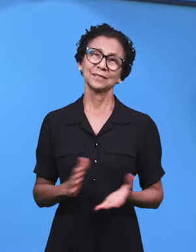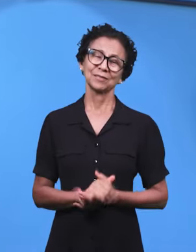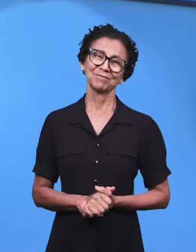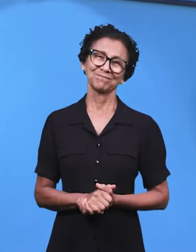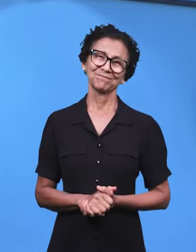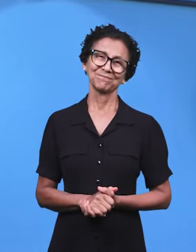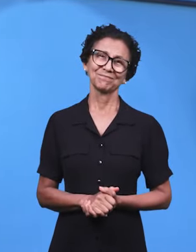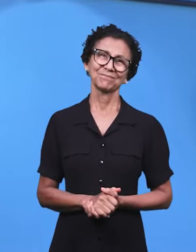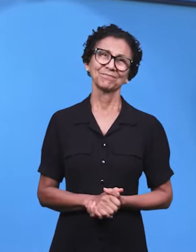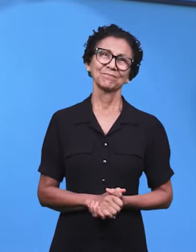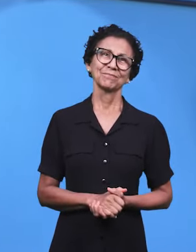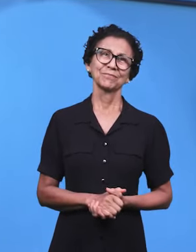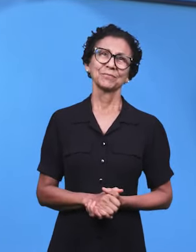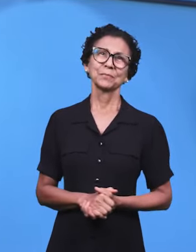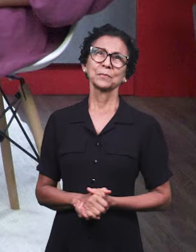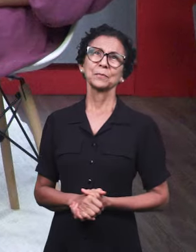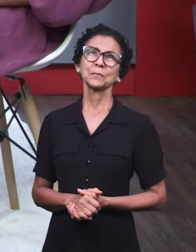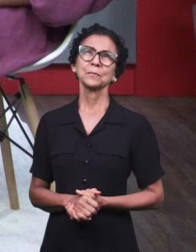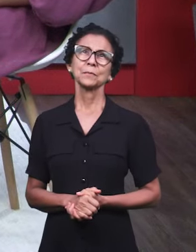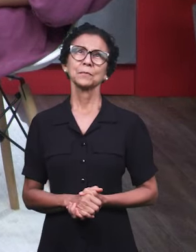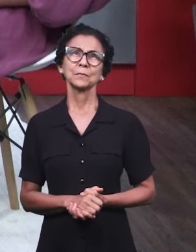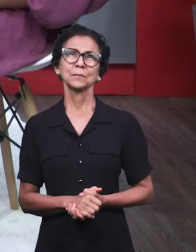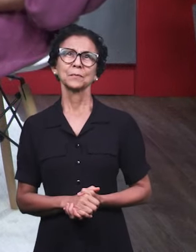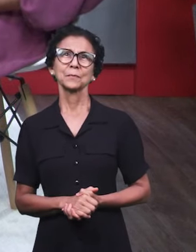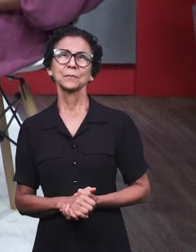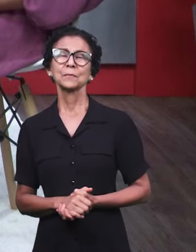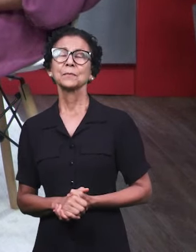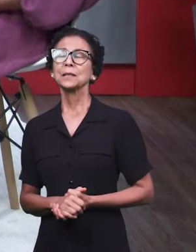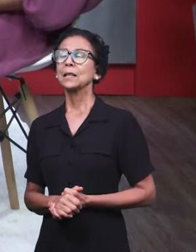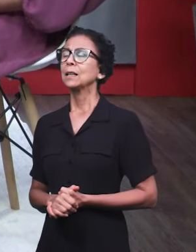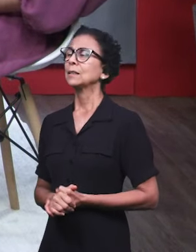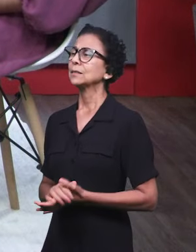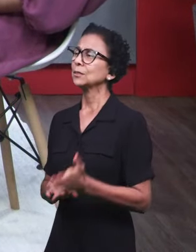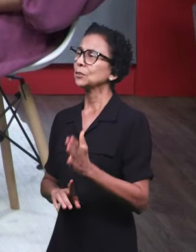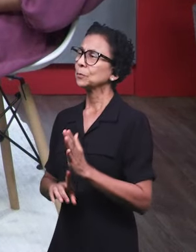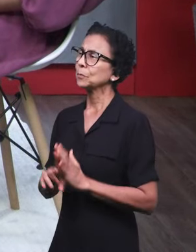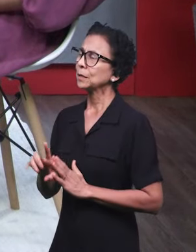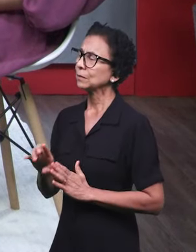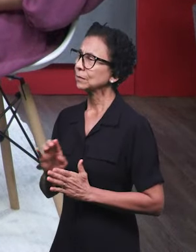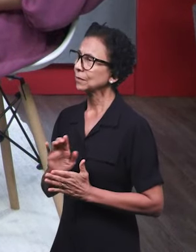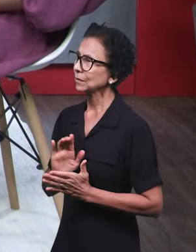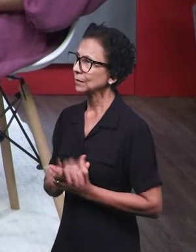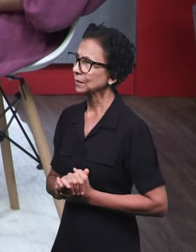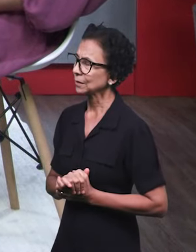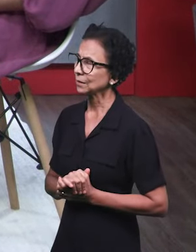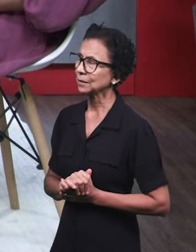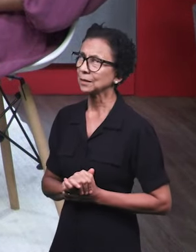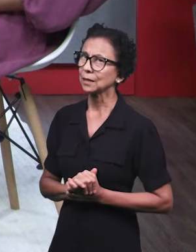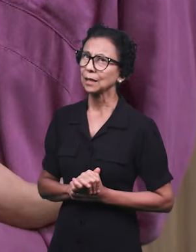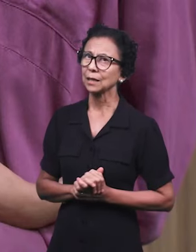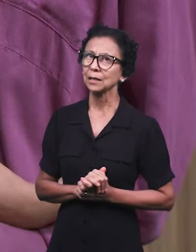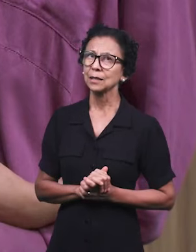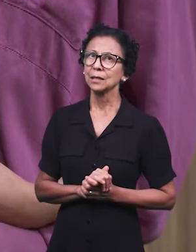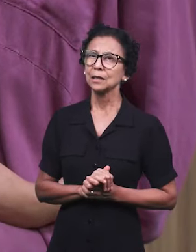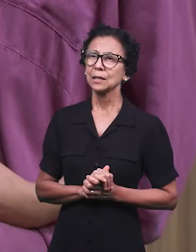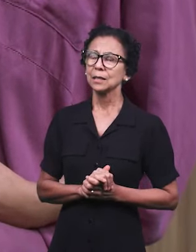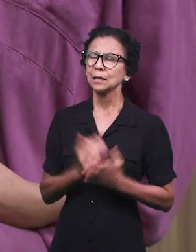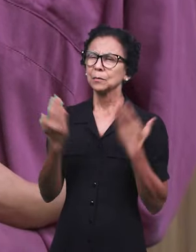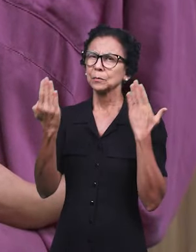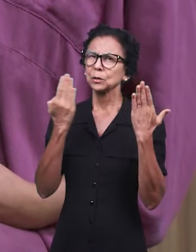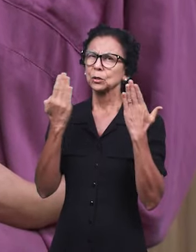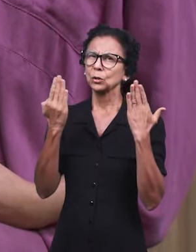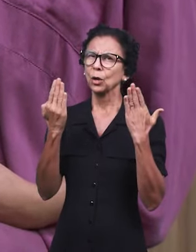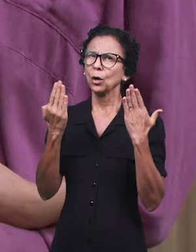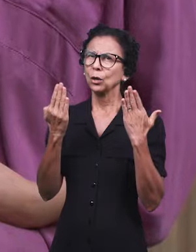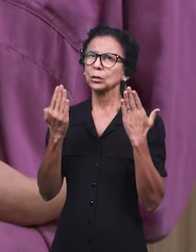você se sentir bem. E, doutora, deixa eu te perguntar uma coisa. Terapia pode ser feita só presencialmente?